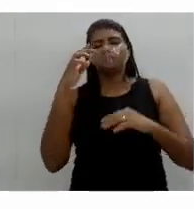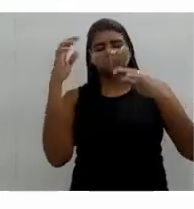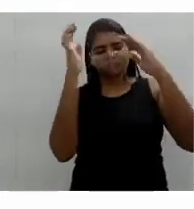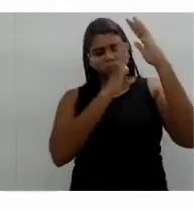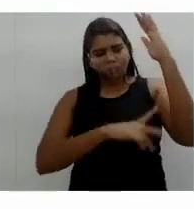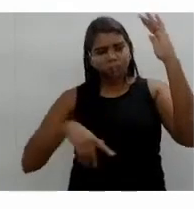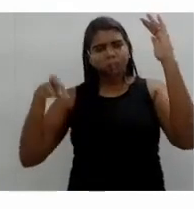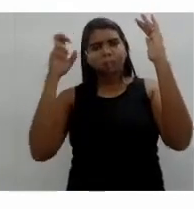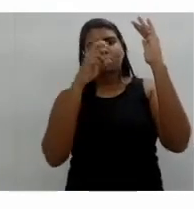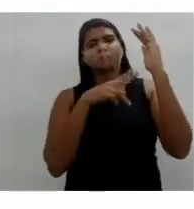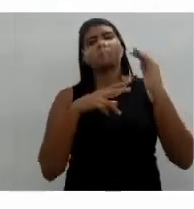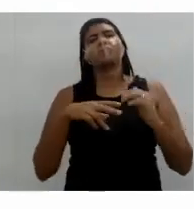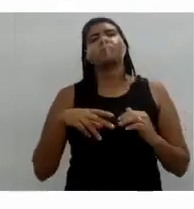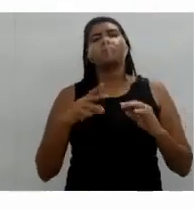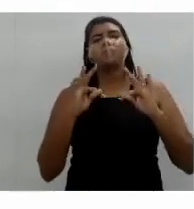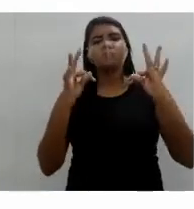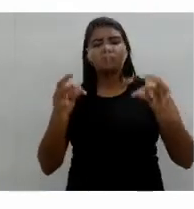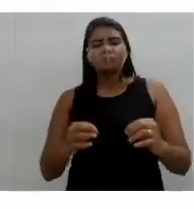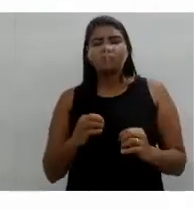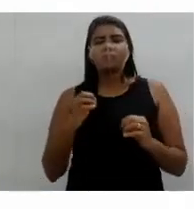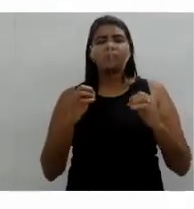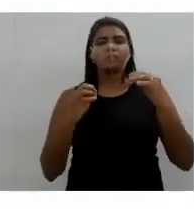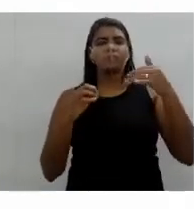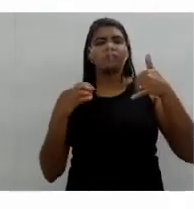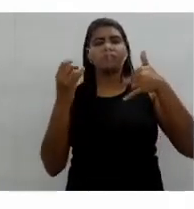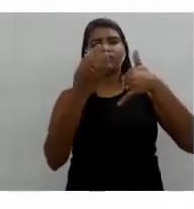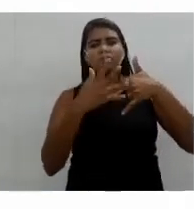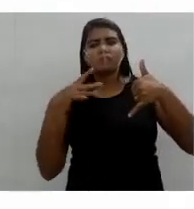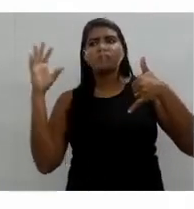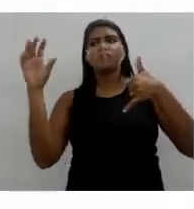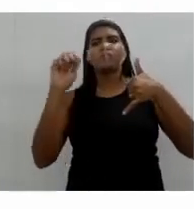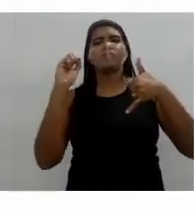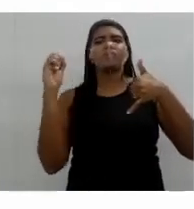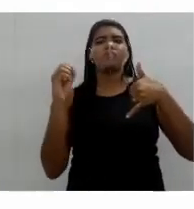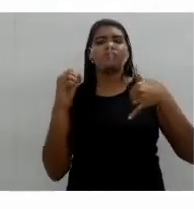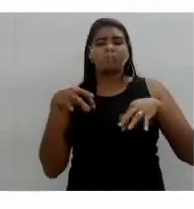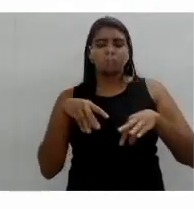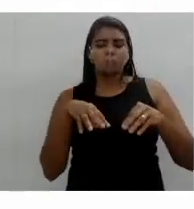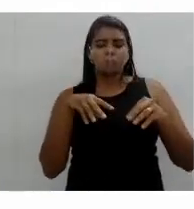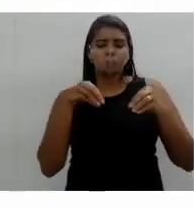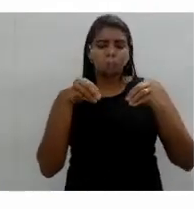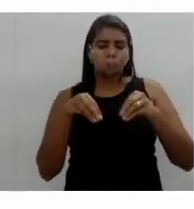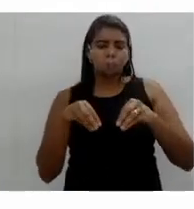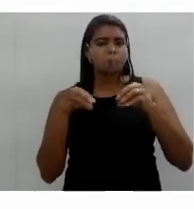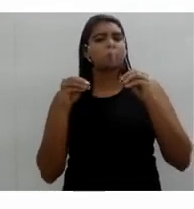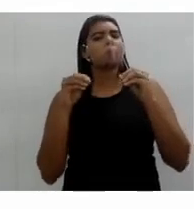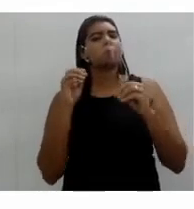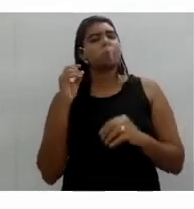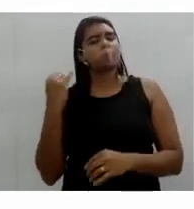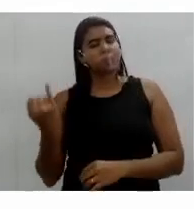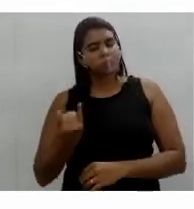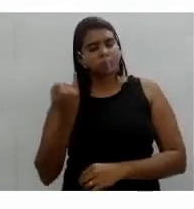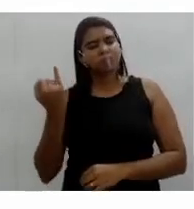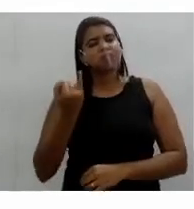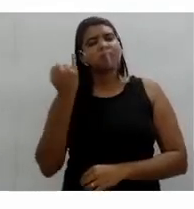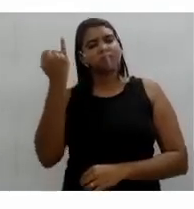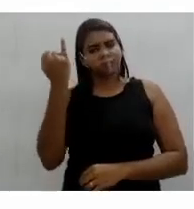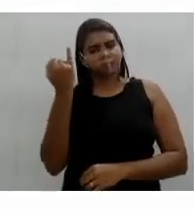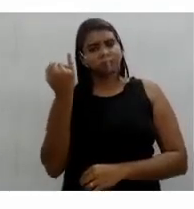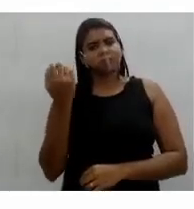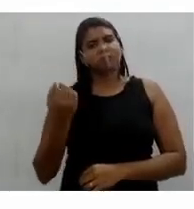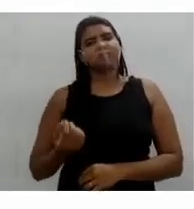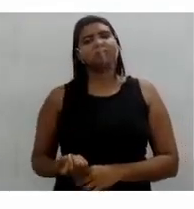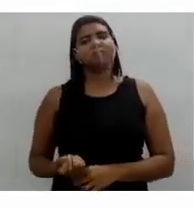por produzir todo o oxigênio que temos na atmosfera terrestre. Então isso é um ponto muito importante. A Terra é o